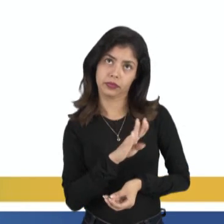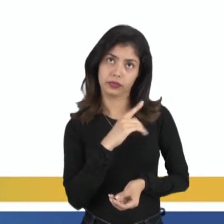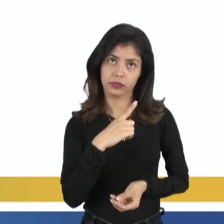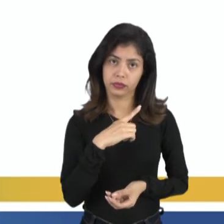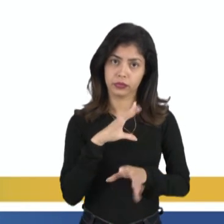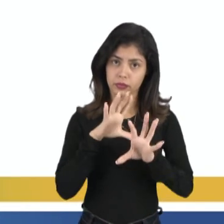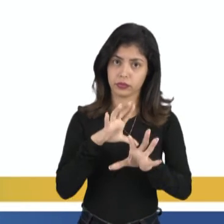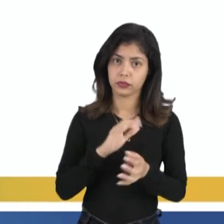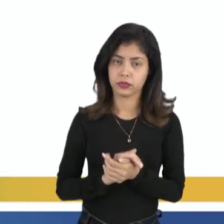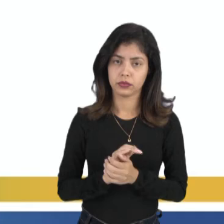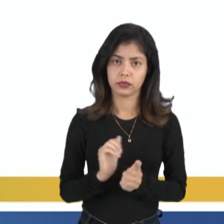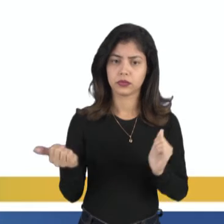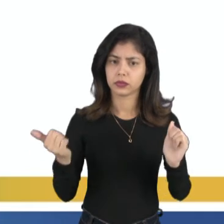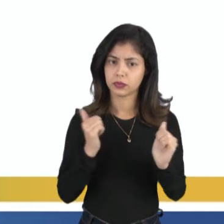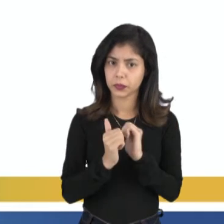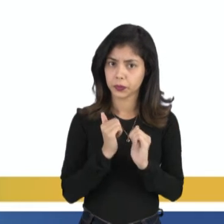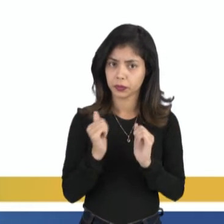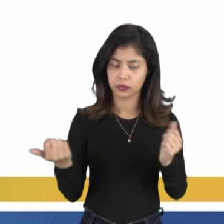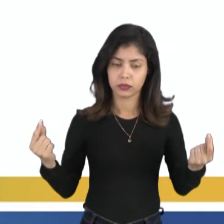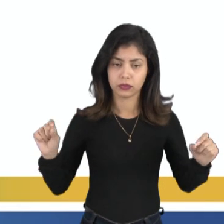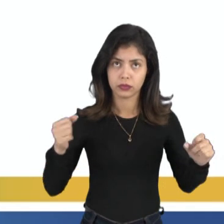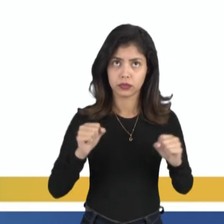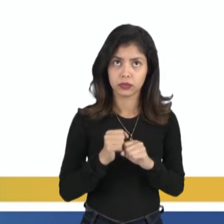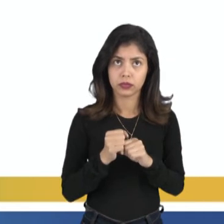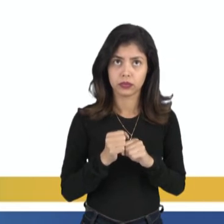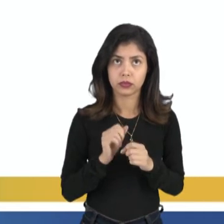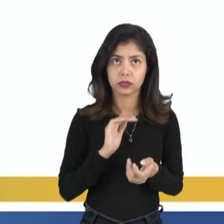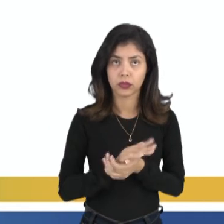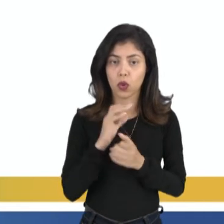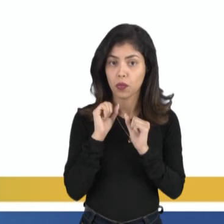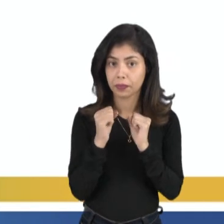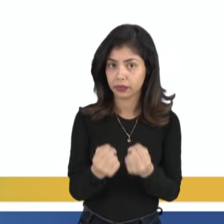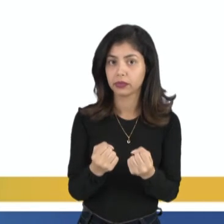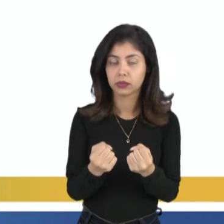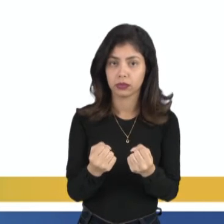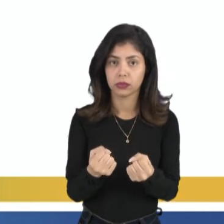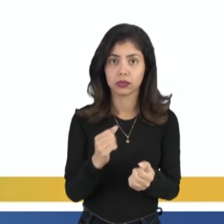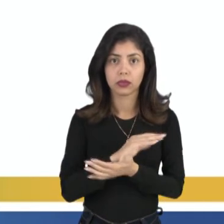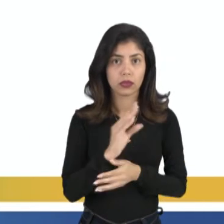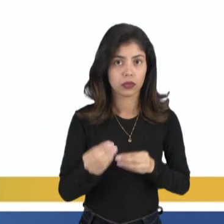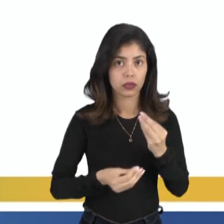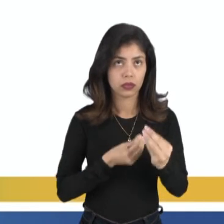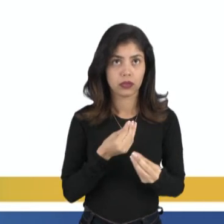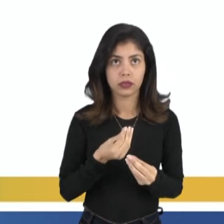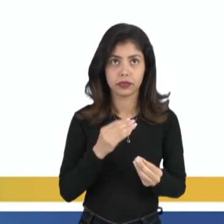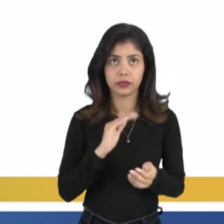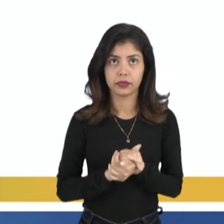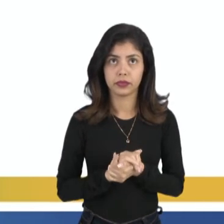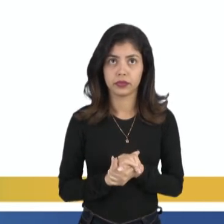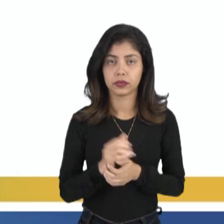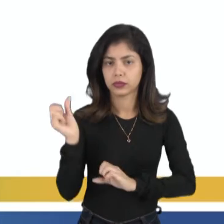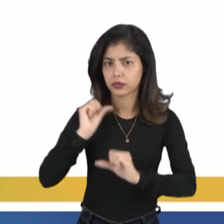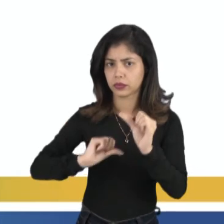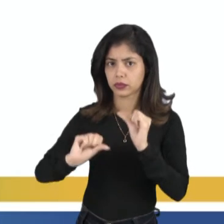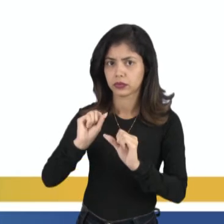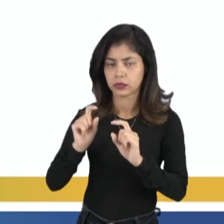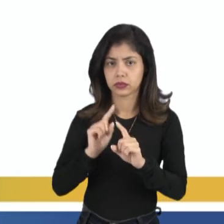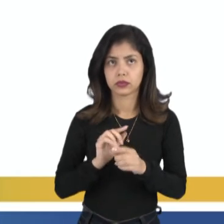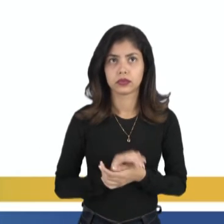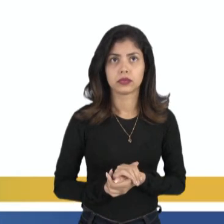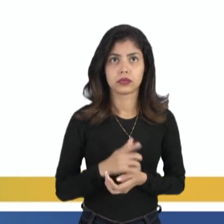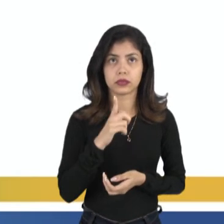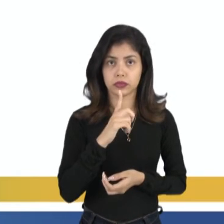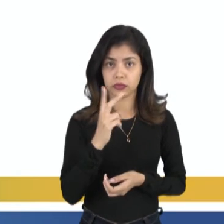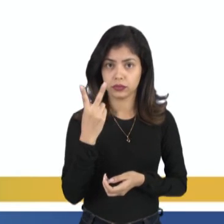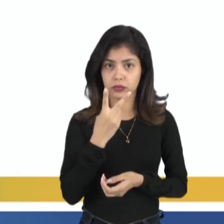nós temos aqui a tração, em vermelho, e o peso. Como está uma ao contrário da outra, as